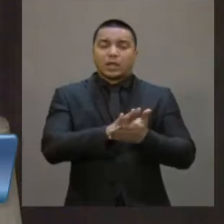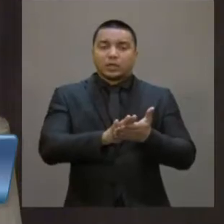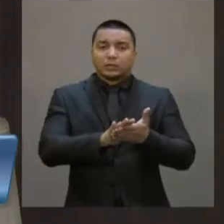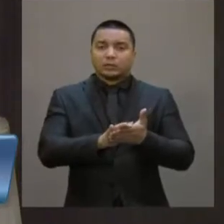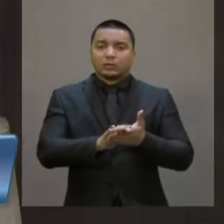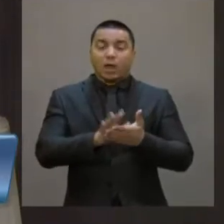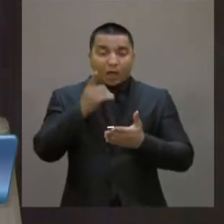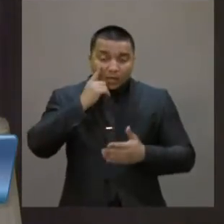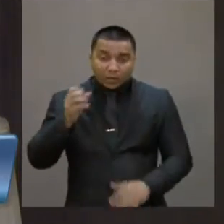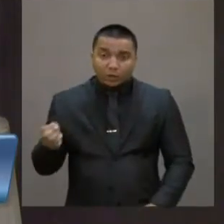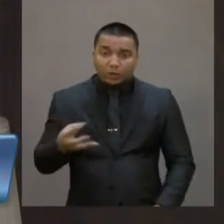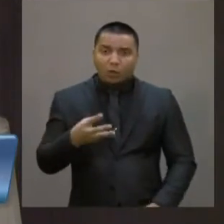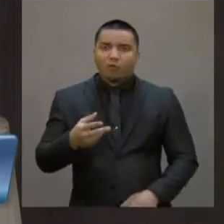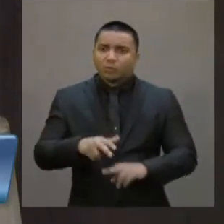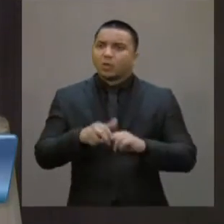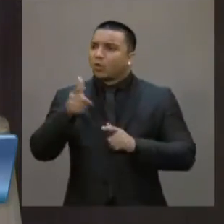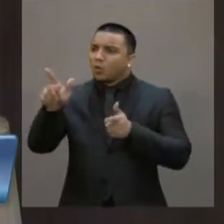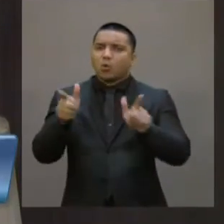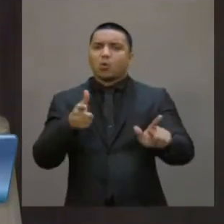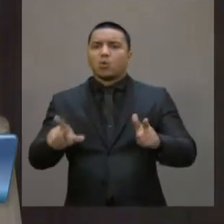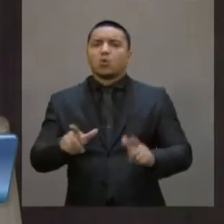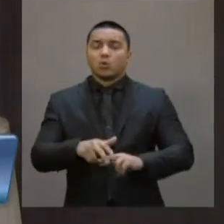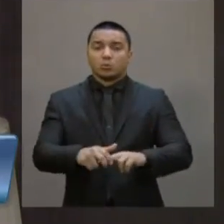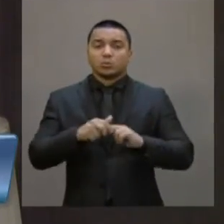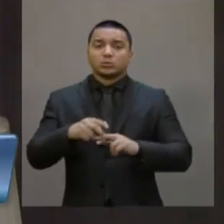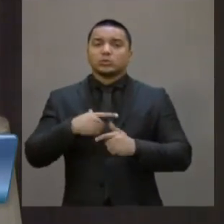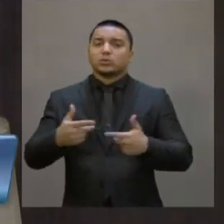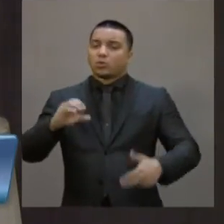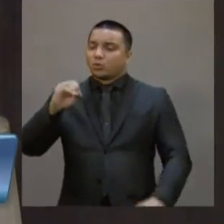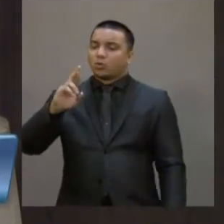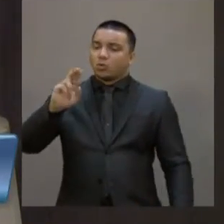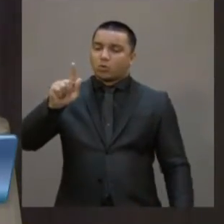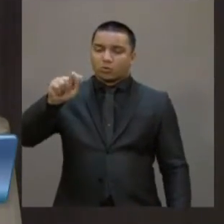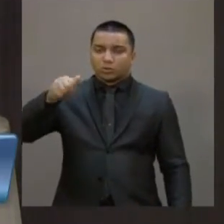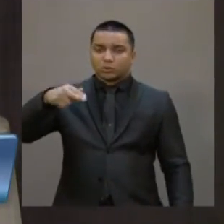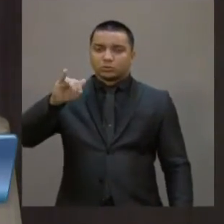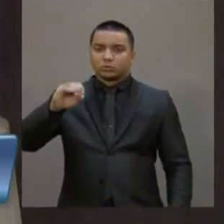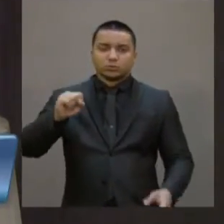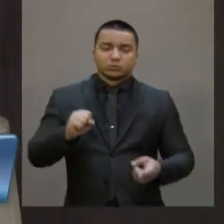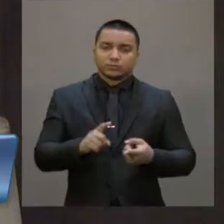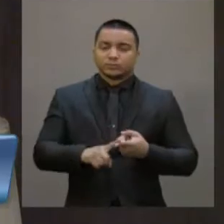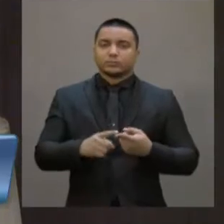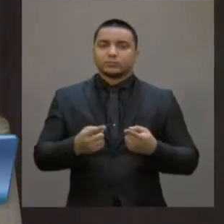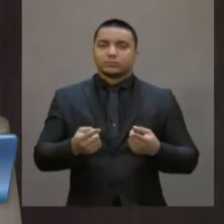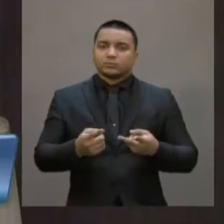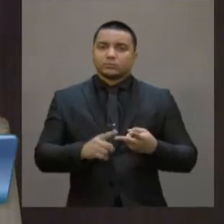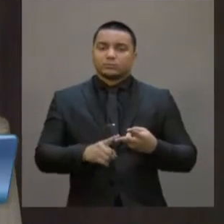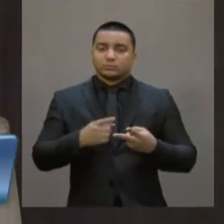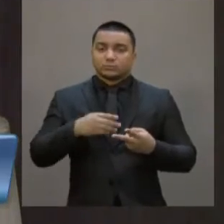há alternativas. Por isso que crescem, inclusive, os orgânicos, crescem, né,